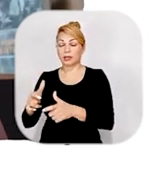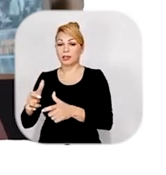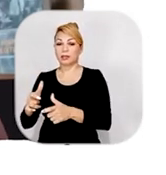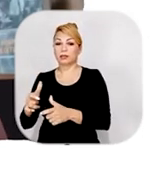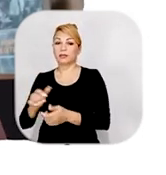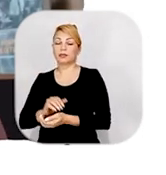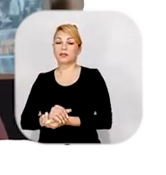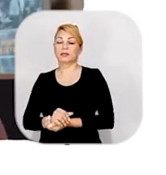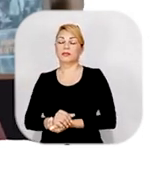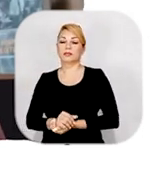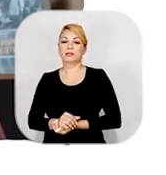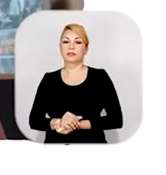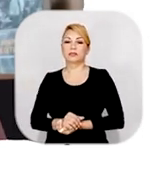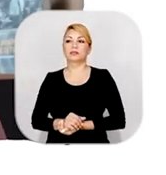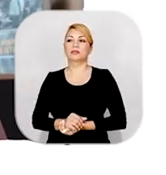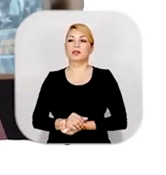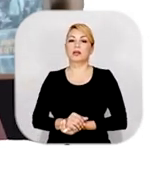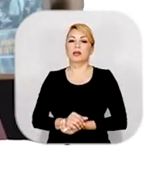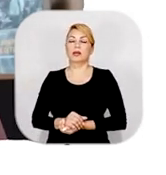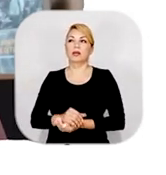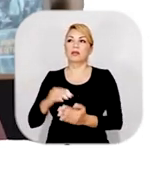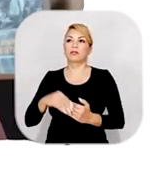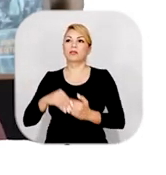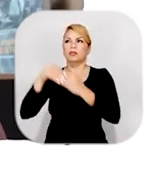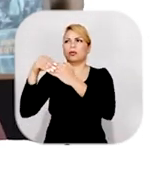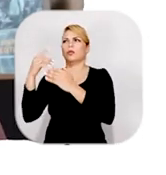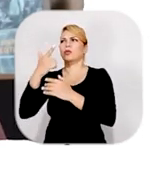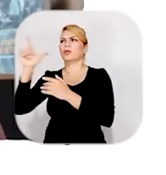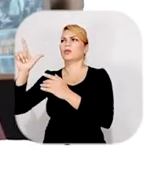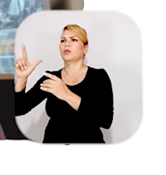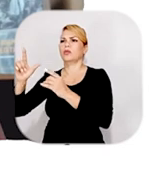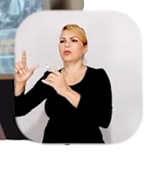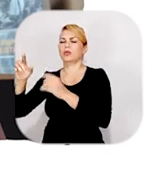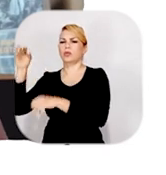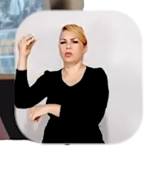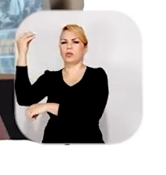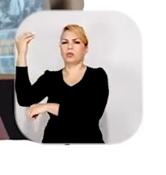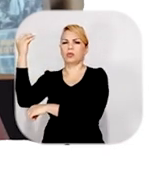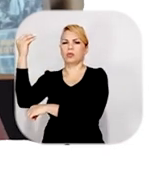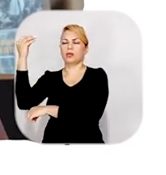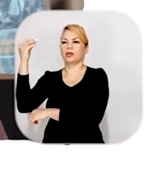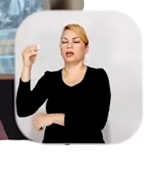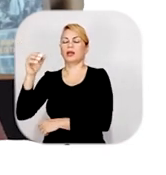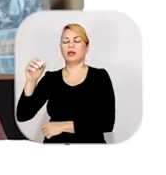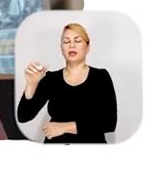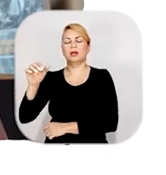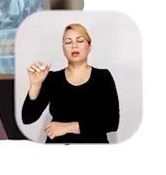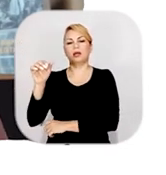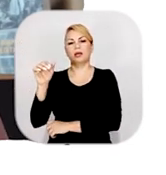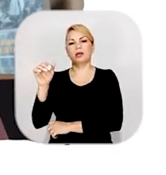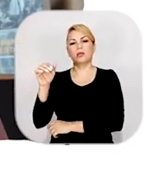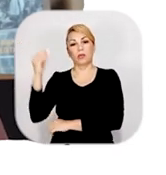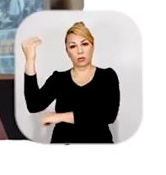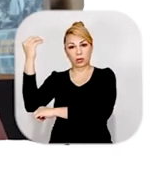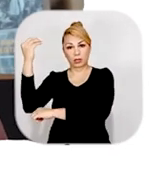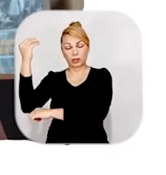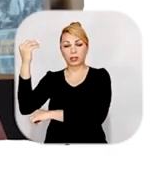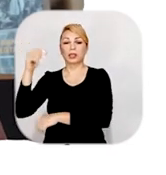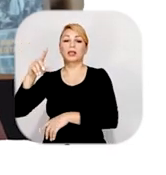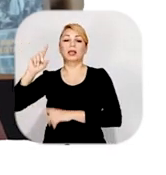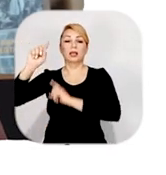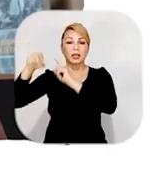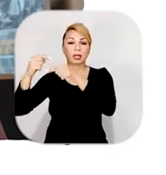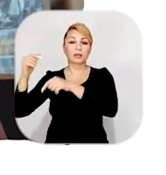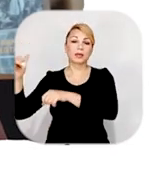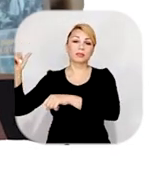para um outro local que era um castelo que chamava Zelle, né? E depois disso, eles foram por via aérea,